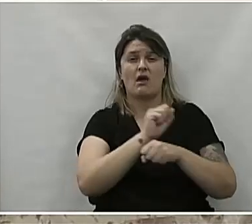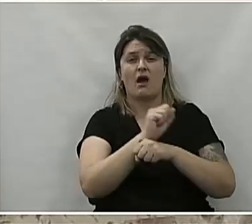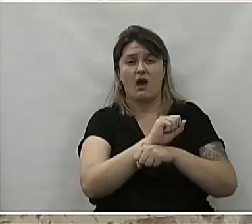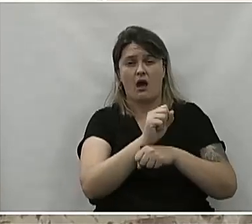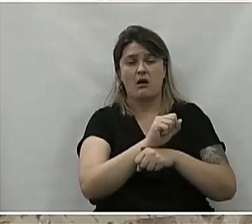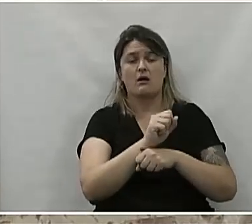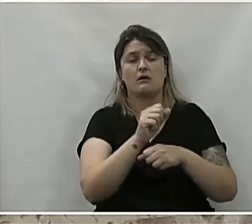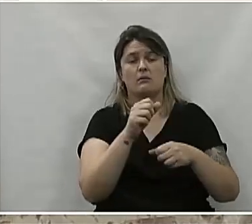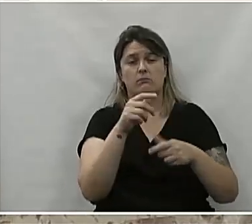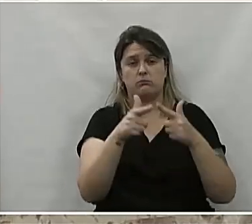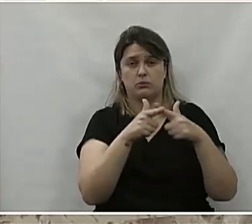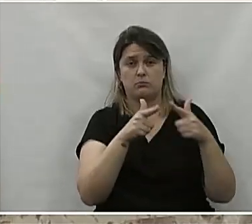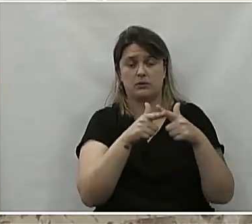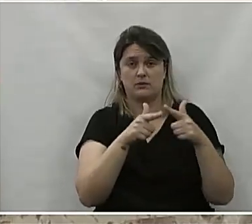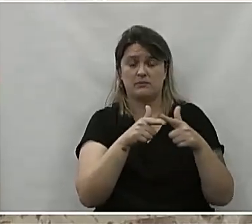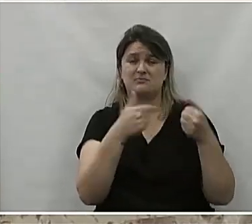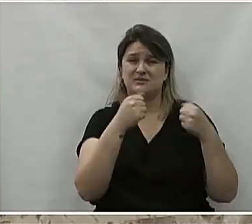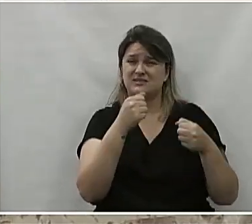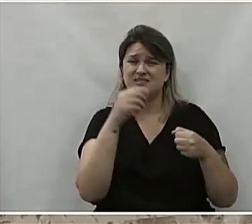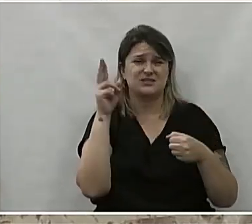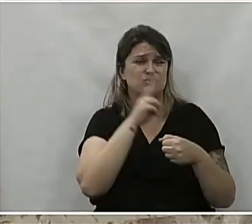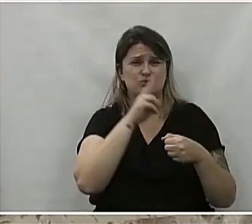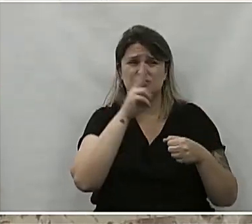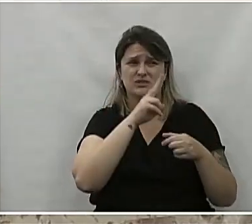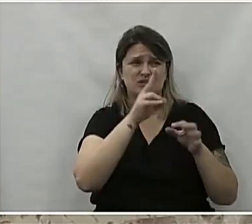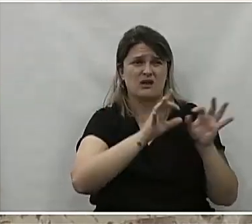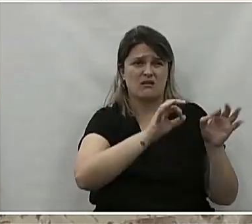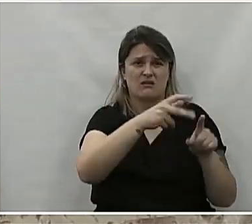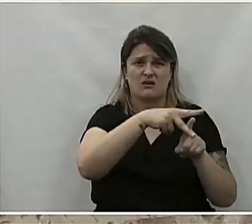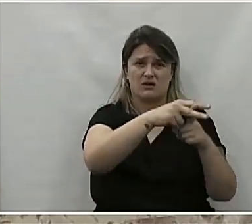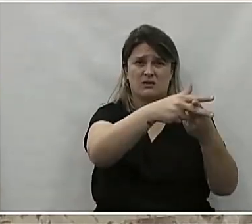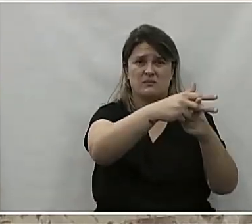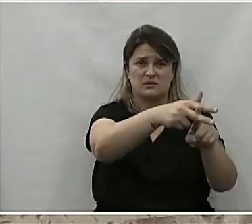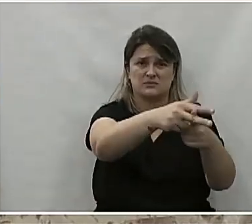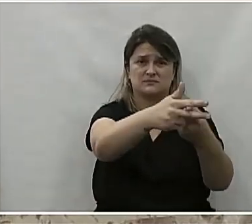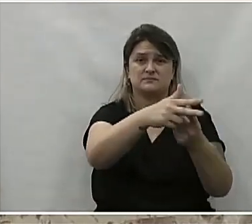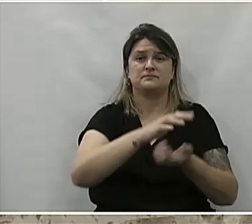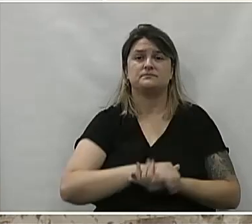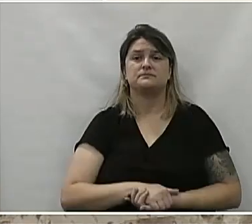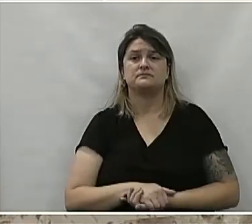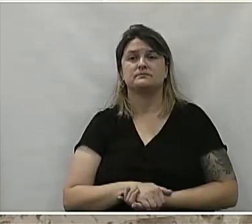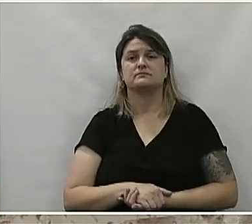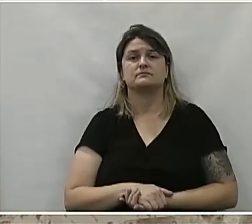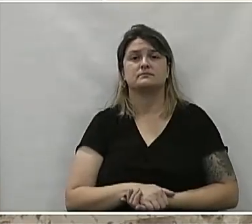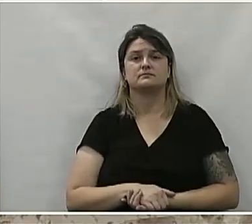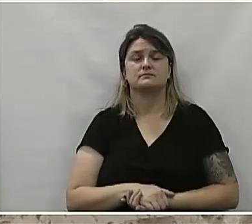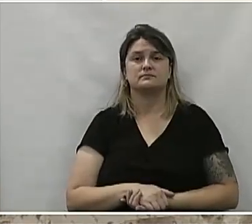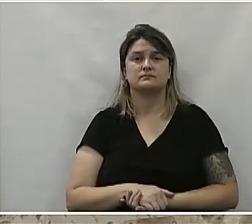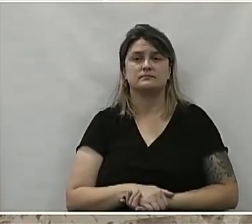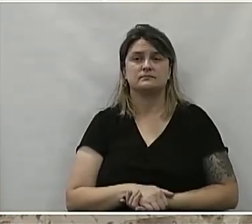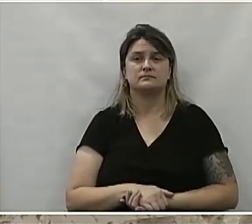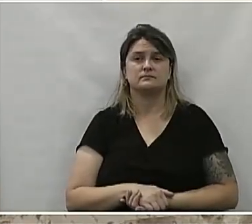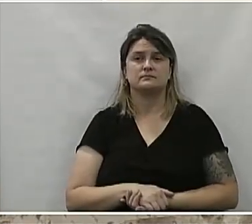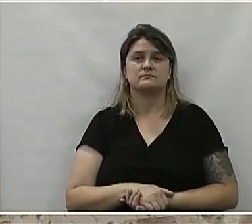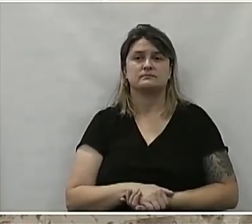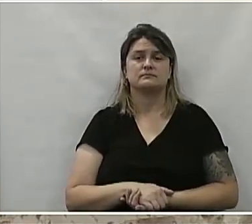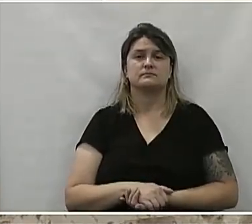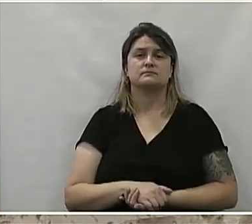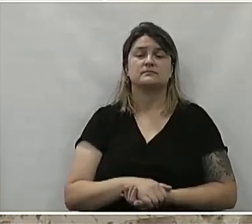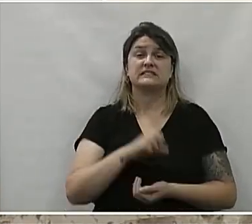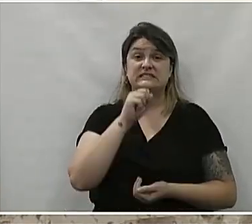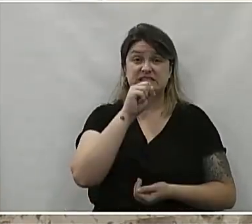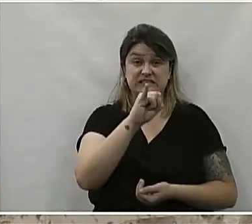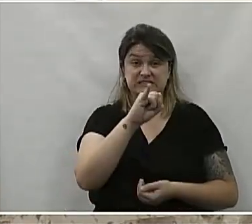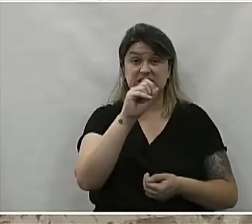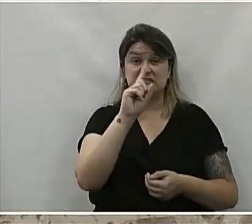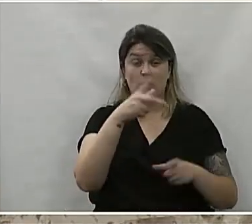daqui uns dias Se não Tomarem uma providência Colocar um pó De pedra Em cima daquelas Pedras lá Vai ser um caos